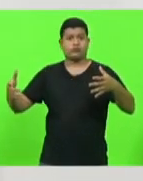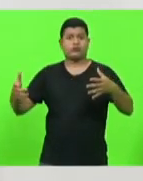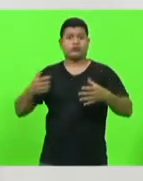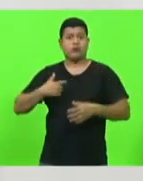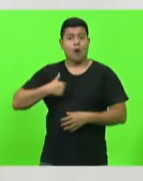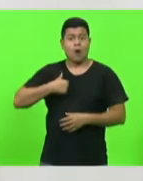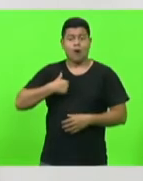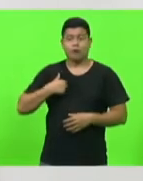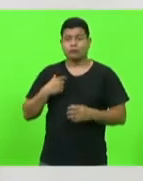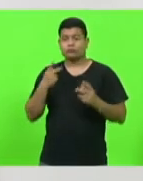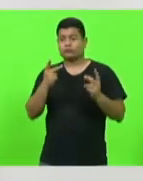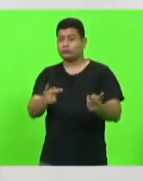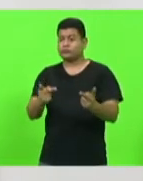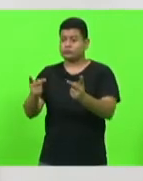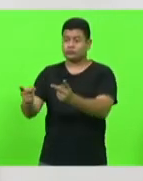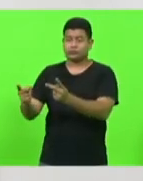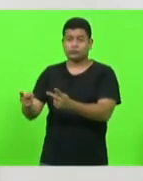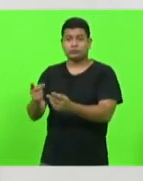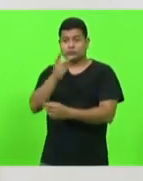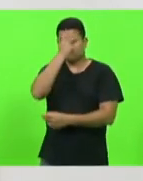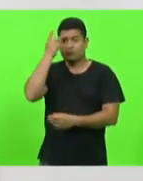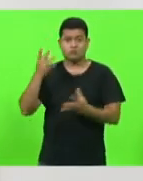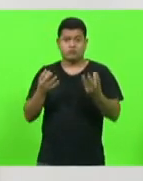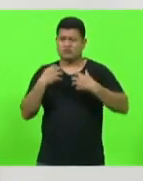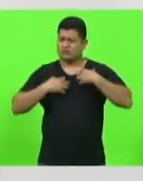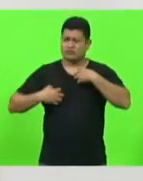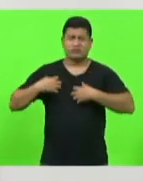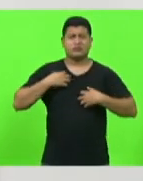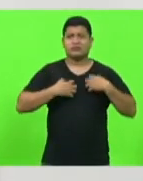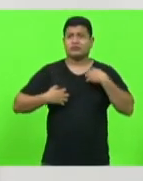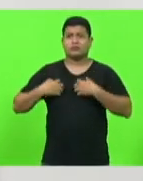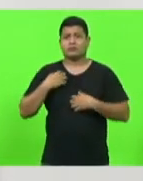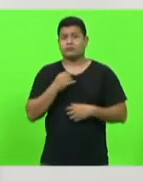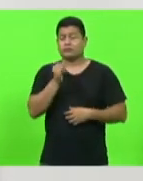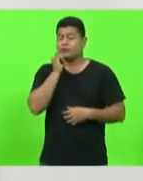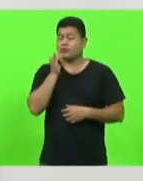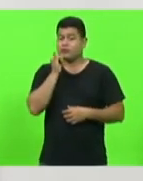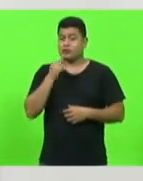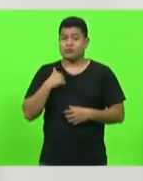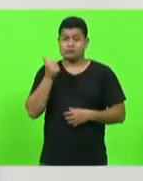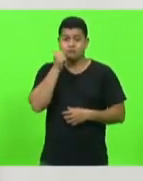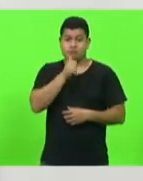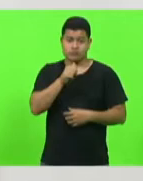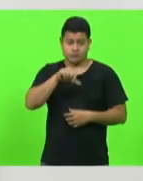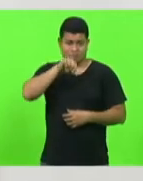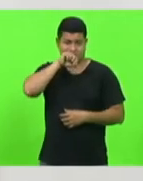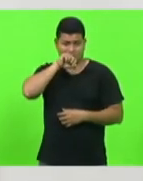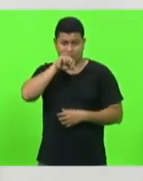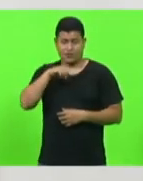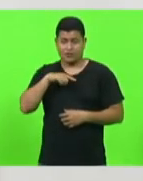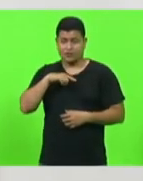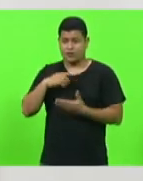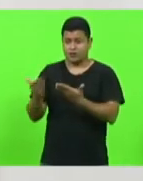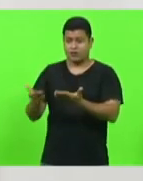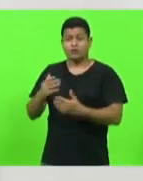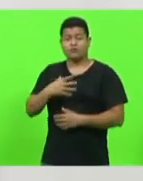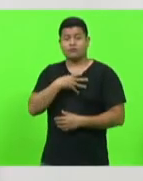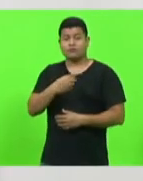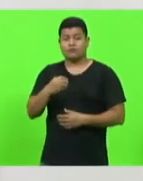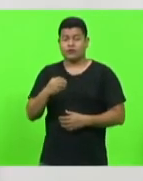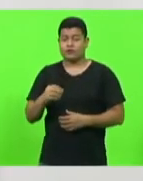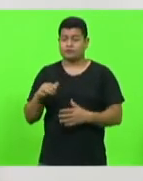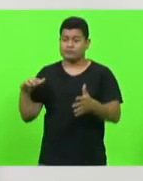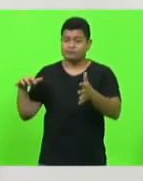vou, pessoas estão desesperadas. Eu trago à memória o caso de uma mãe que tem um filho acidentado, que está entre a vida e a